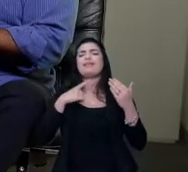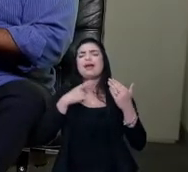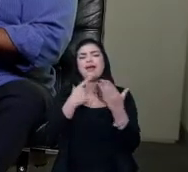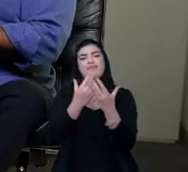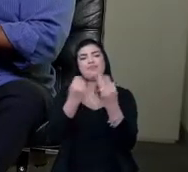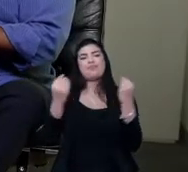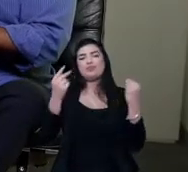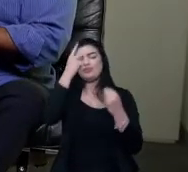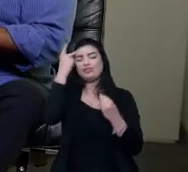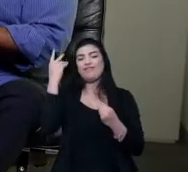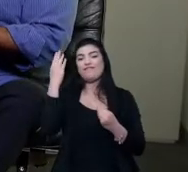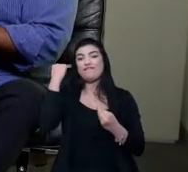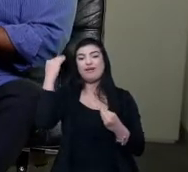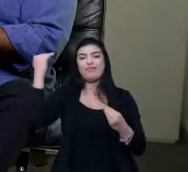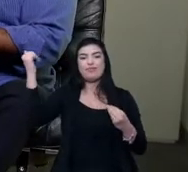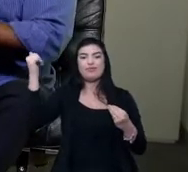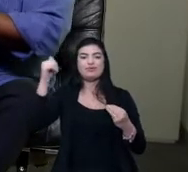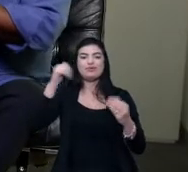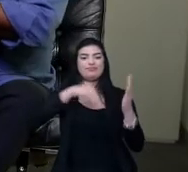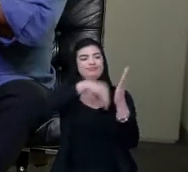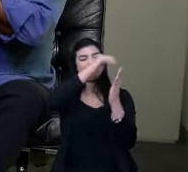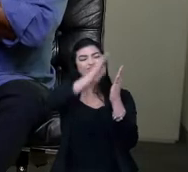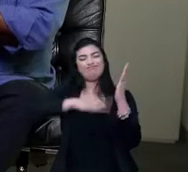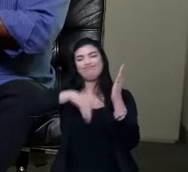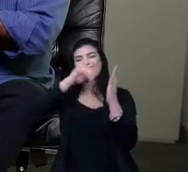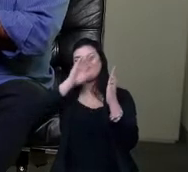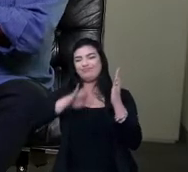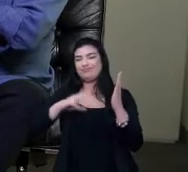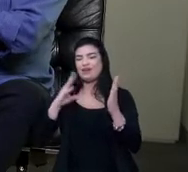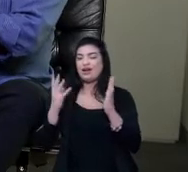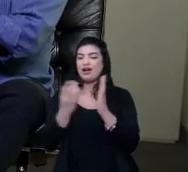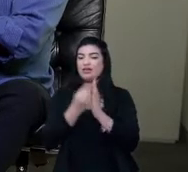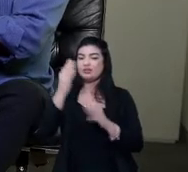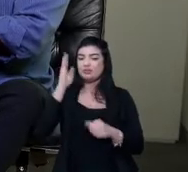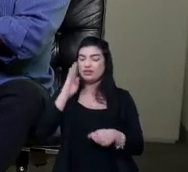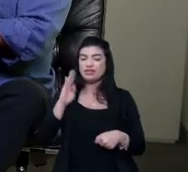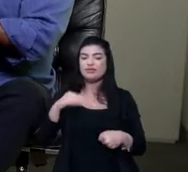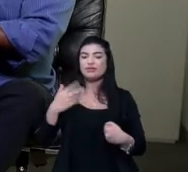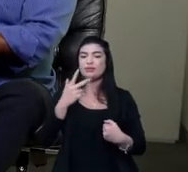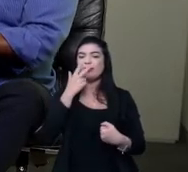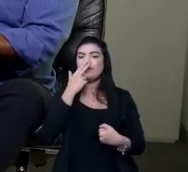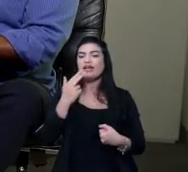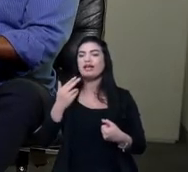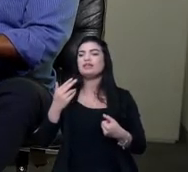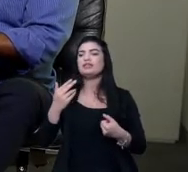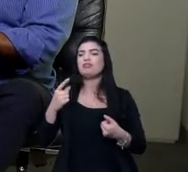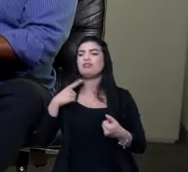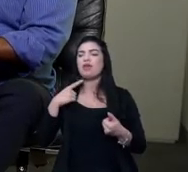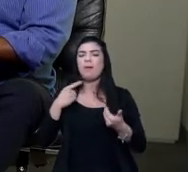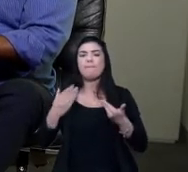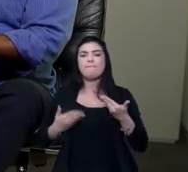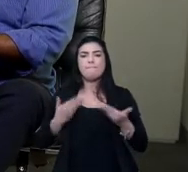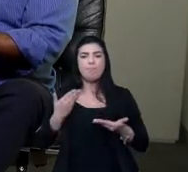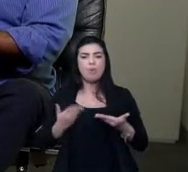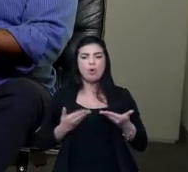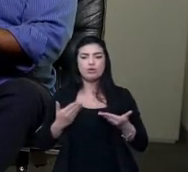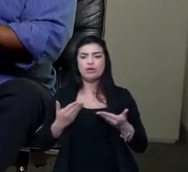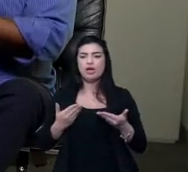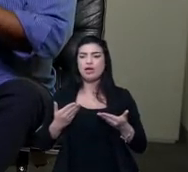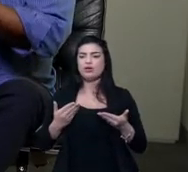da história das artes brasileiras, e aí eu me apego muito aos modernistas, eu gosto muito deles como referências,